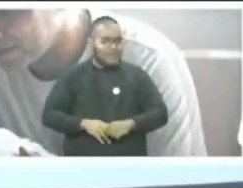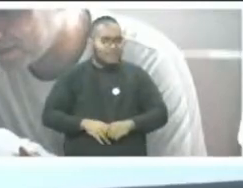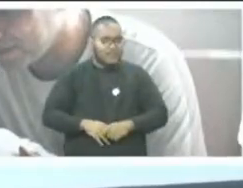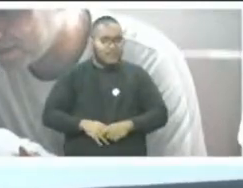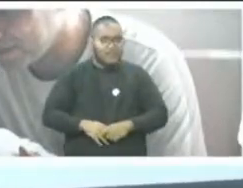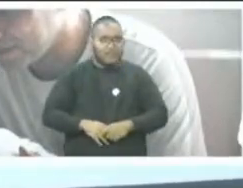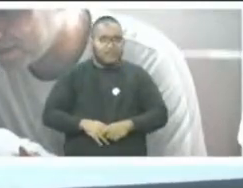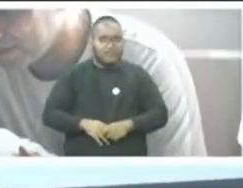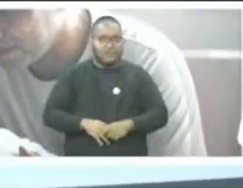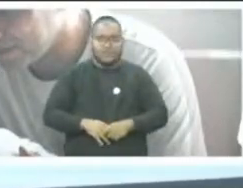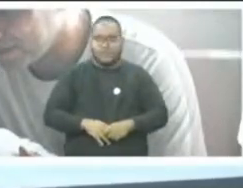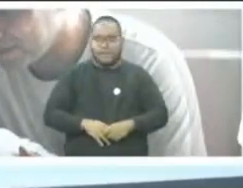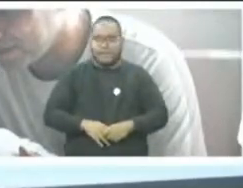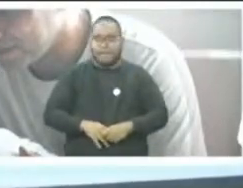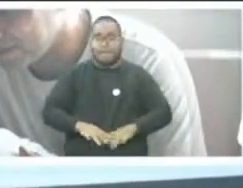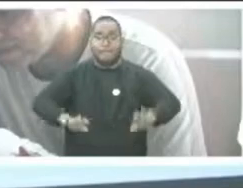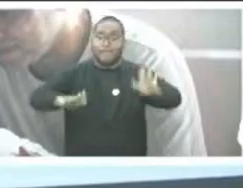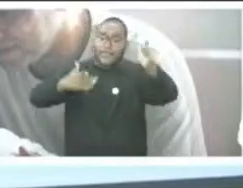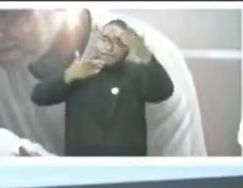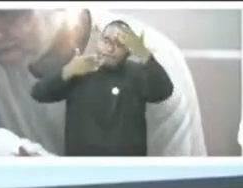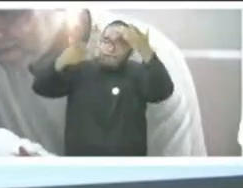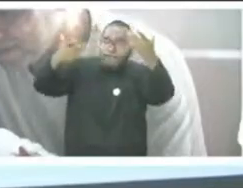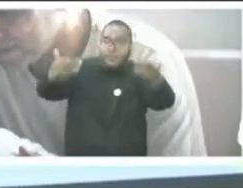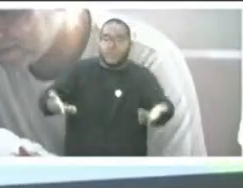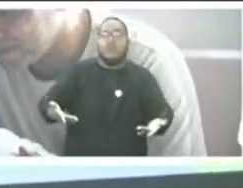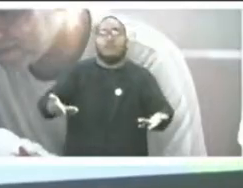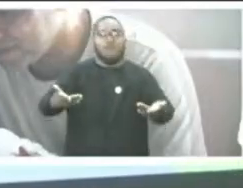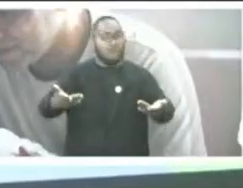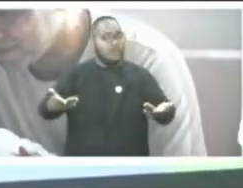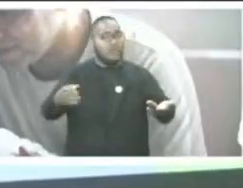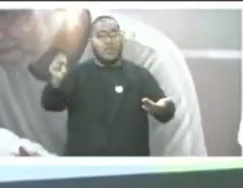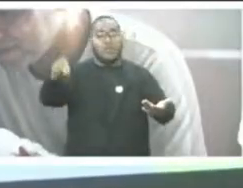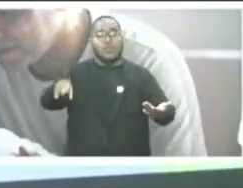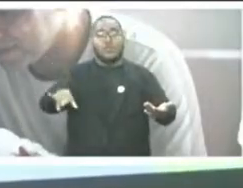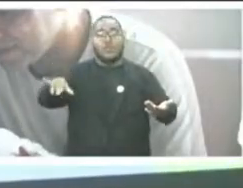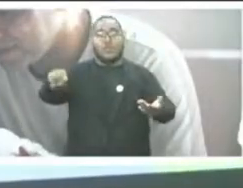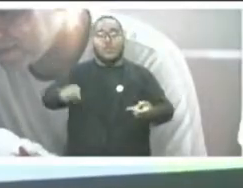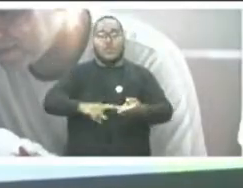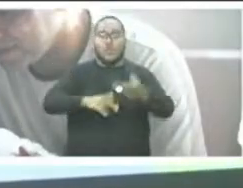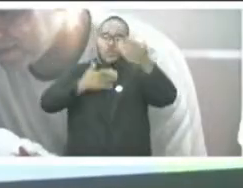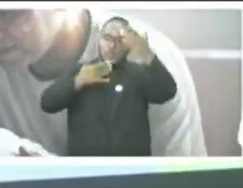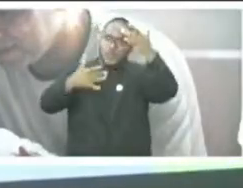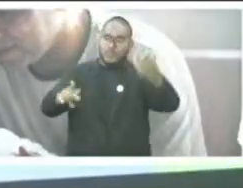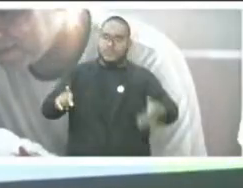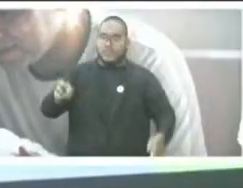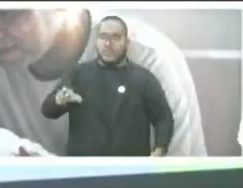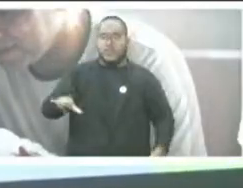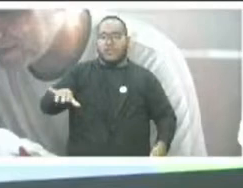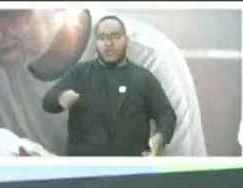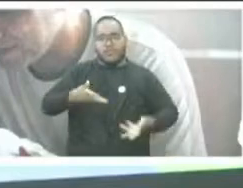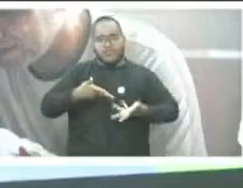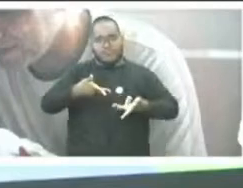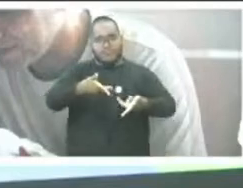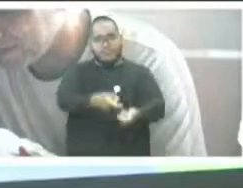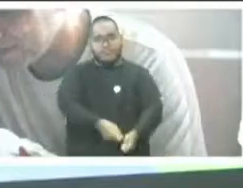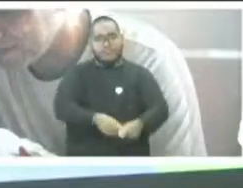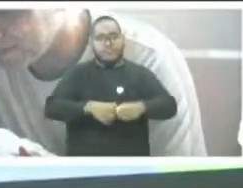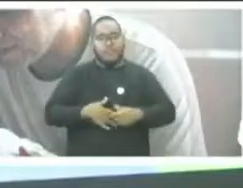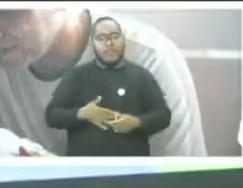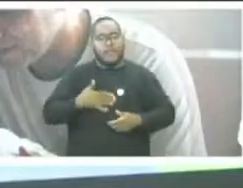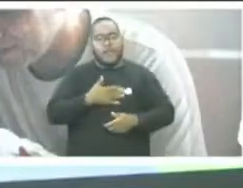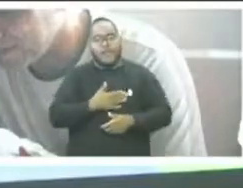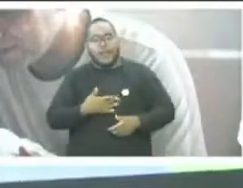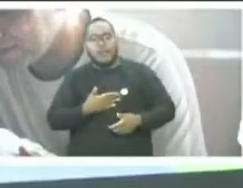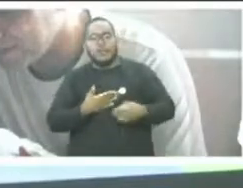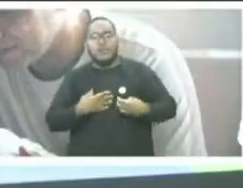Agora sim. Obrigado, Obrigado, Sônia. Obrigado, Karina, pelo convite. Vamos trazer um pouquinho aqui das